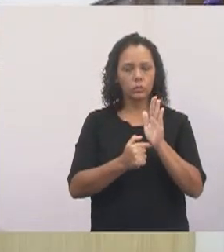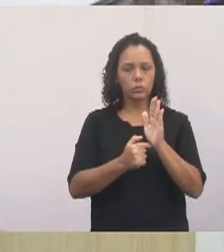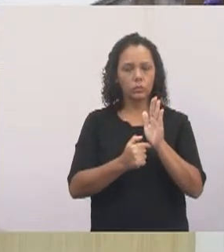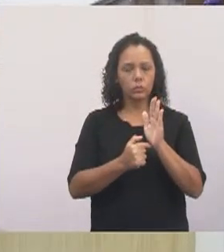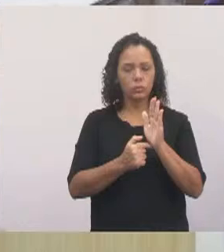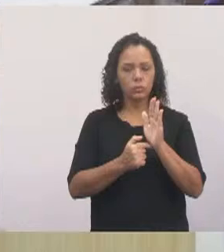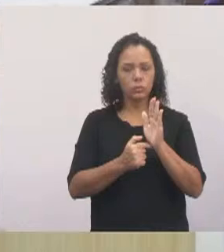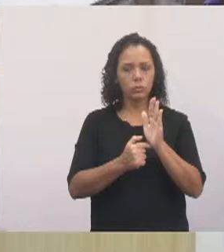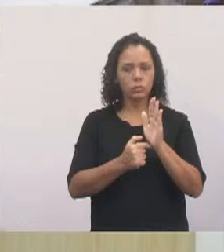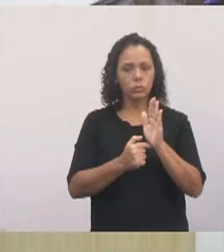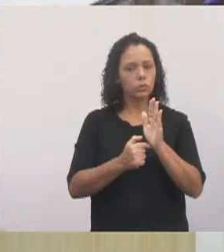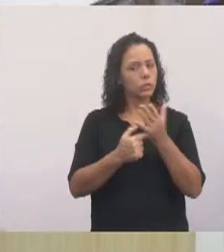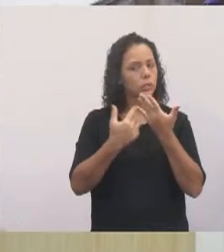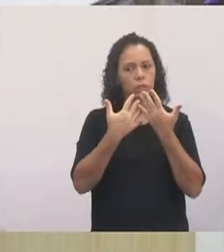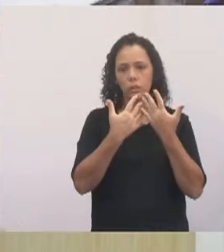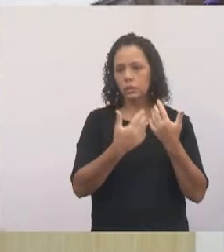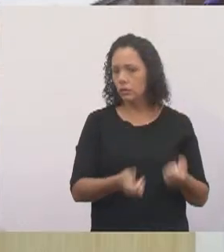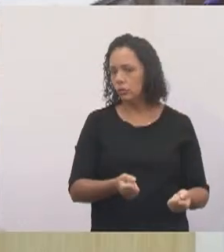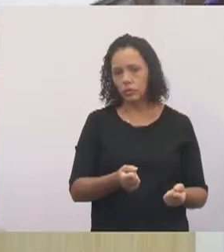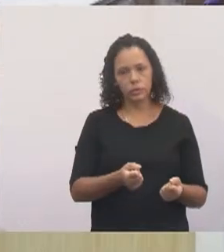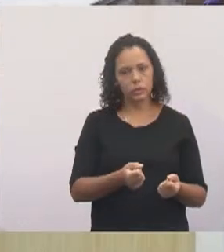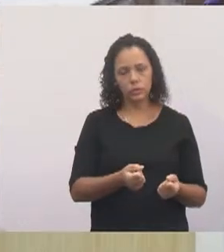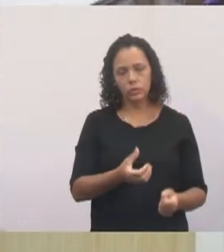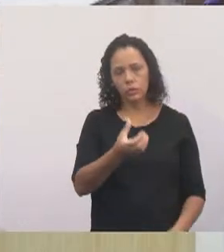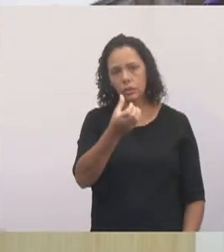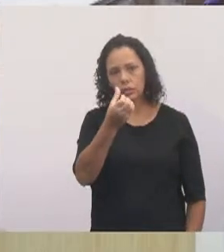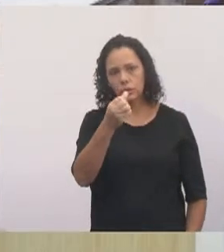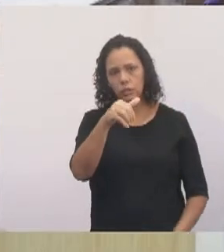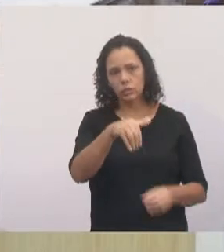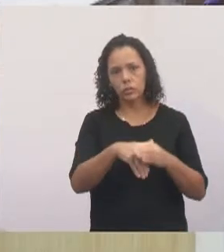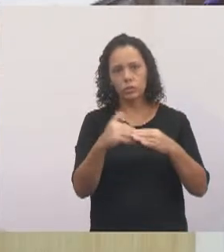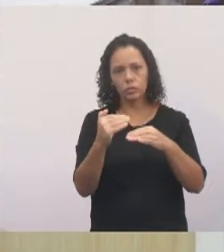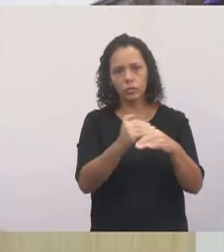rejeitado, 6 votos favoráveis e